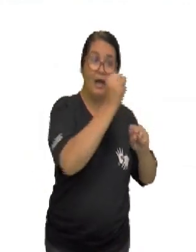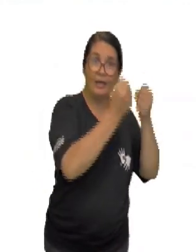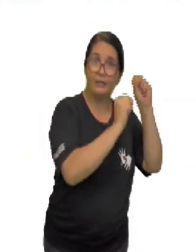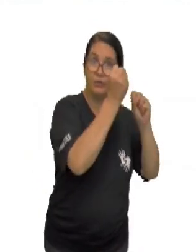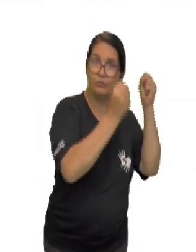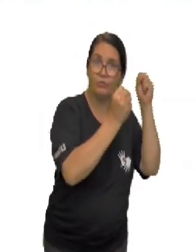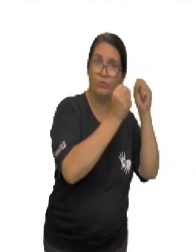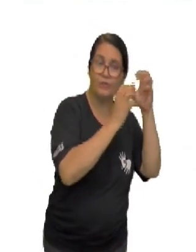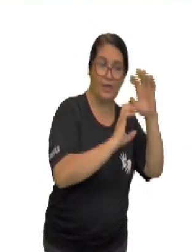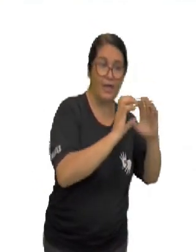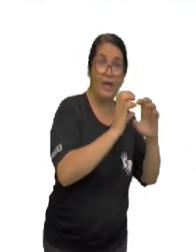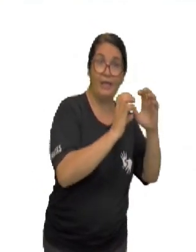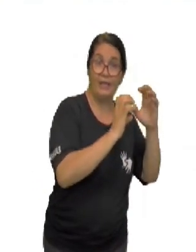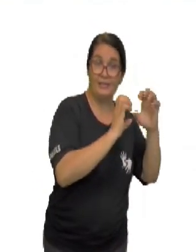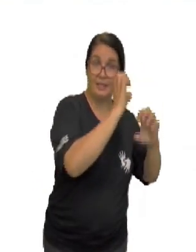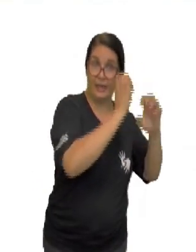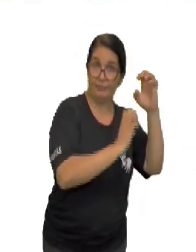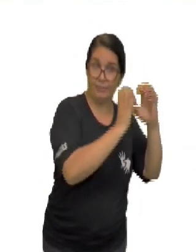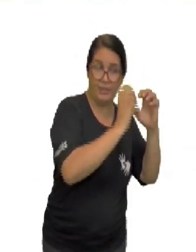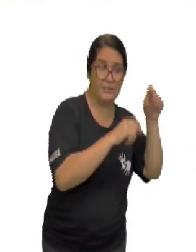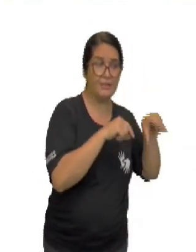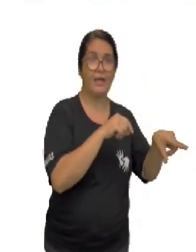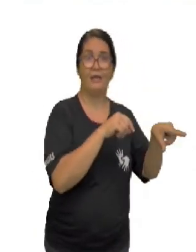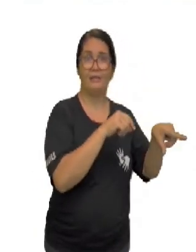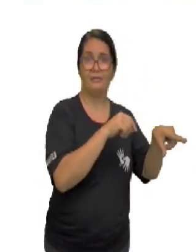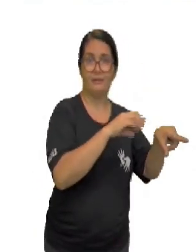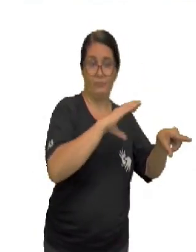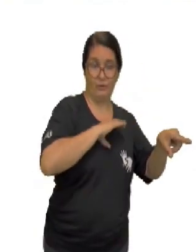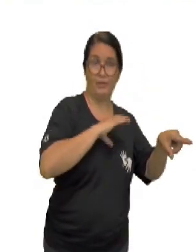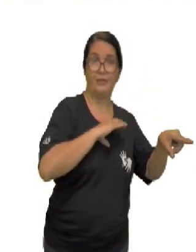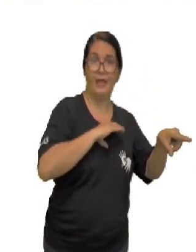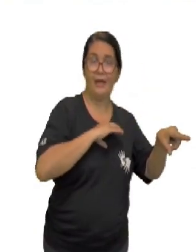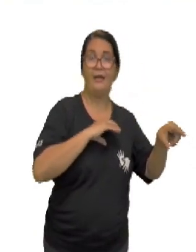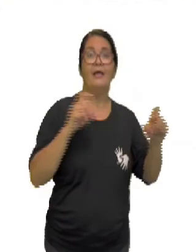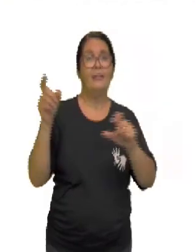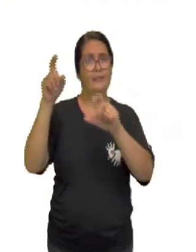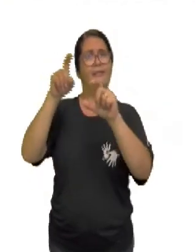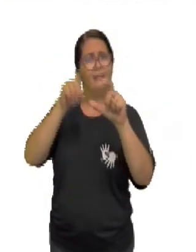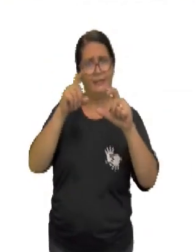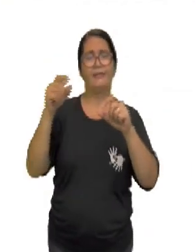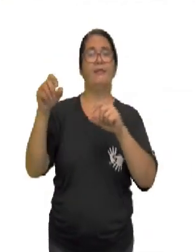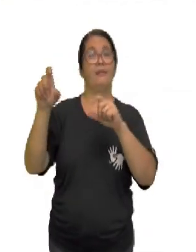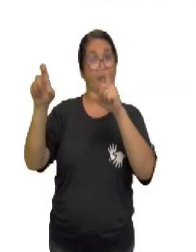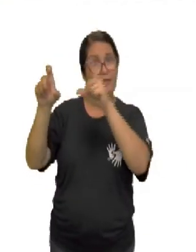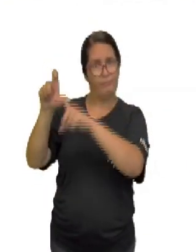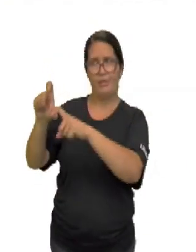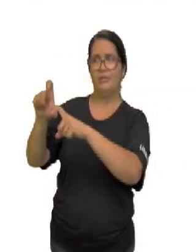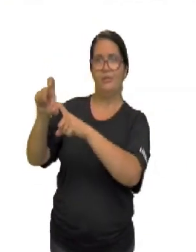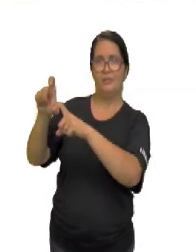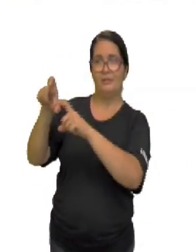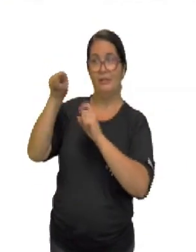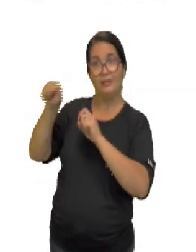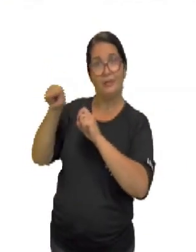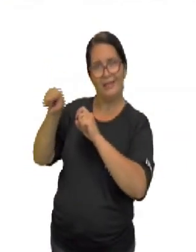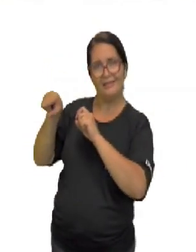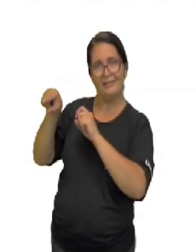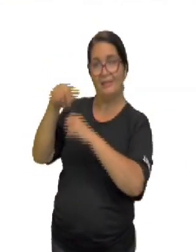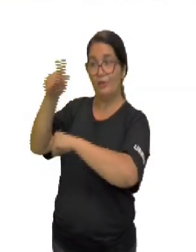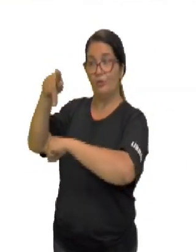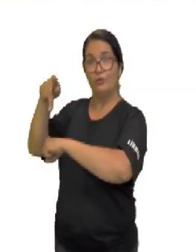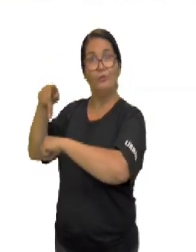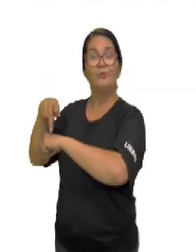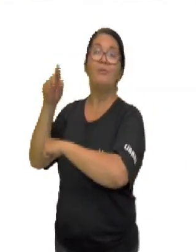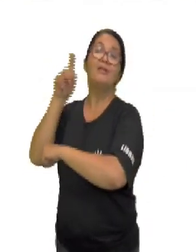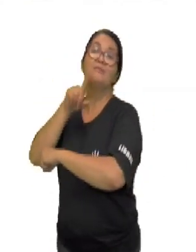Existem indústrias no Canadá, tá? É um país desenvolvido, é um país rico. Mas a sua